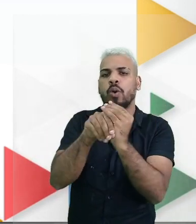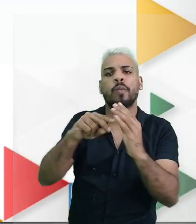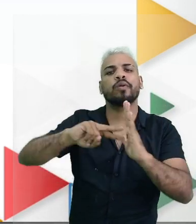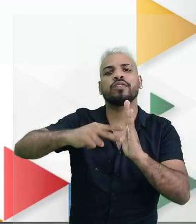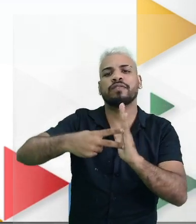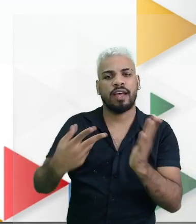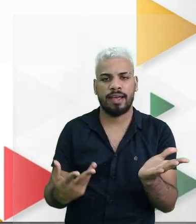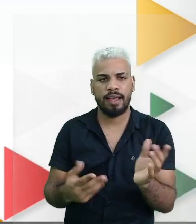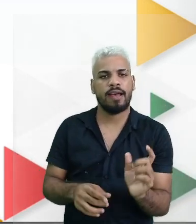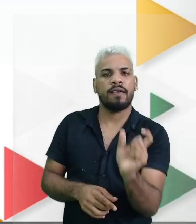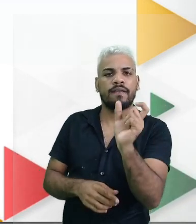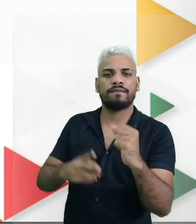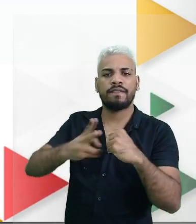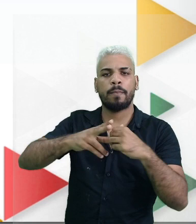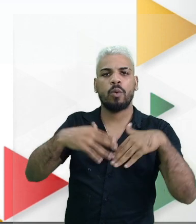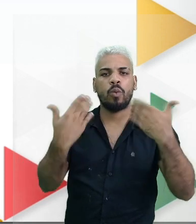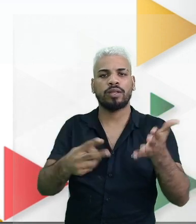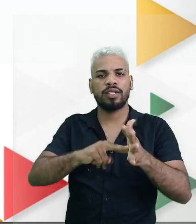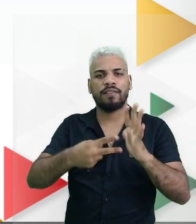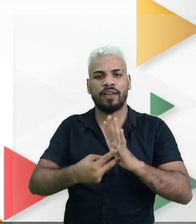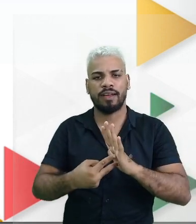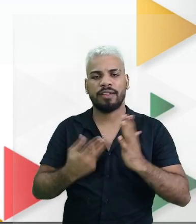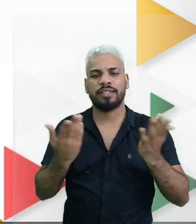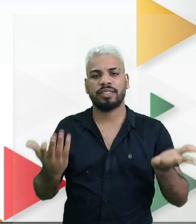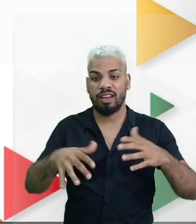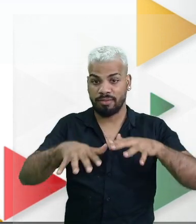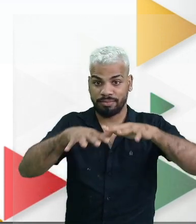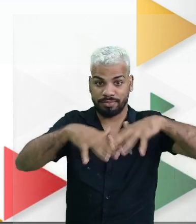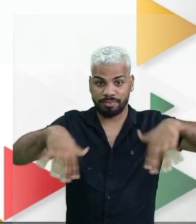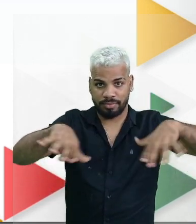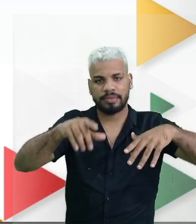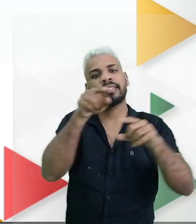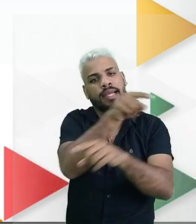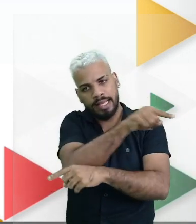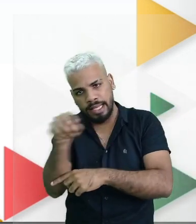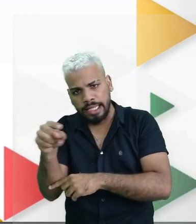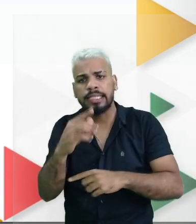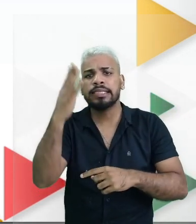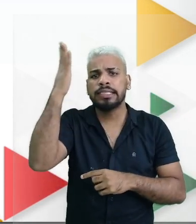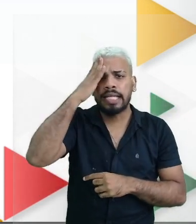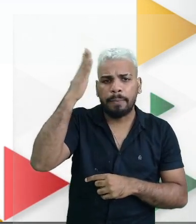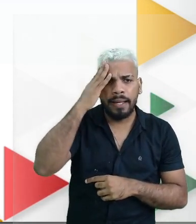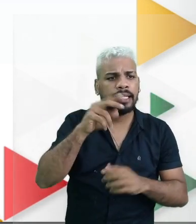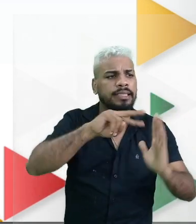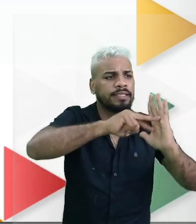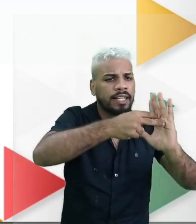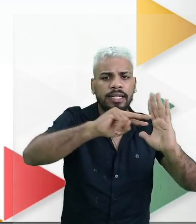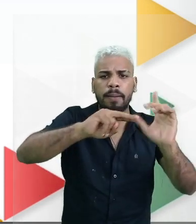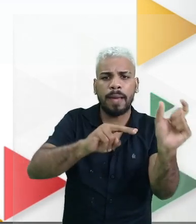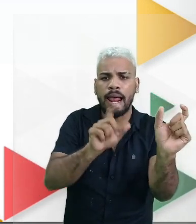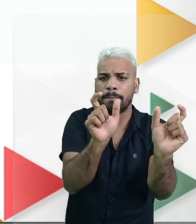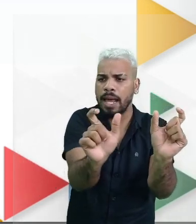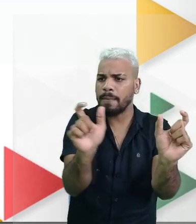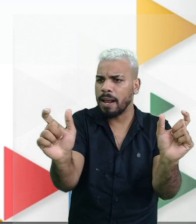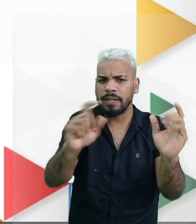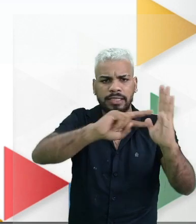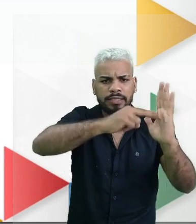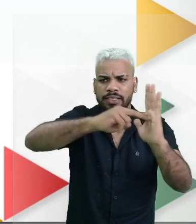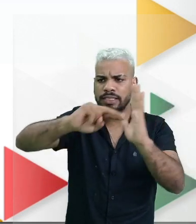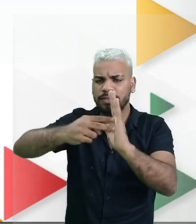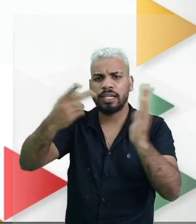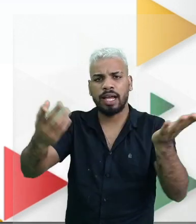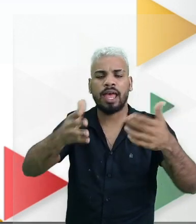são os complementos? Então, é esse universo que nós vamos entrar, certo? E lembrar que quando eu